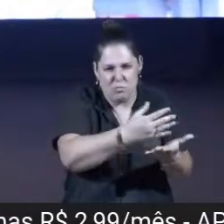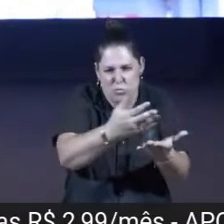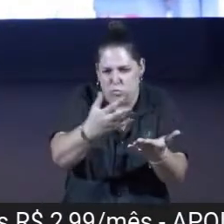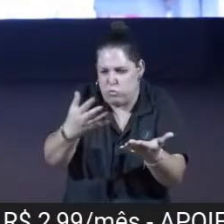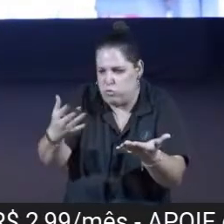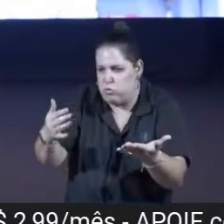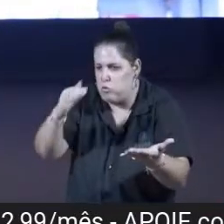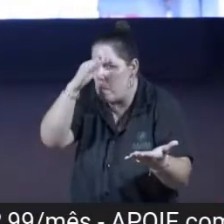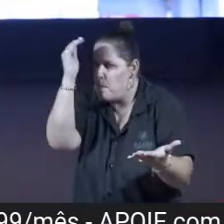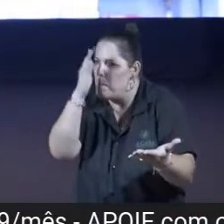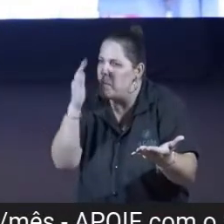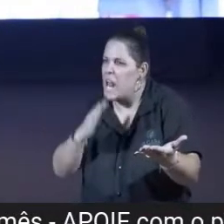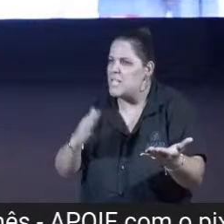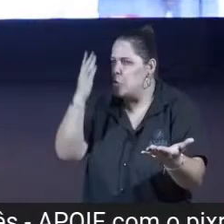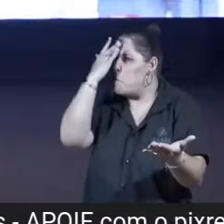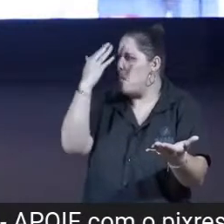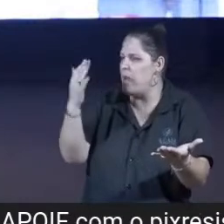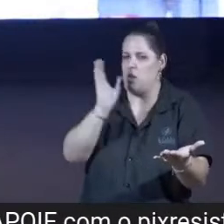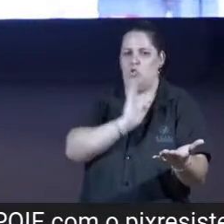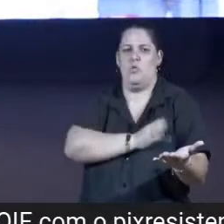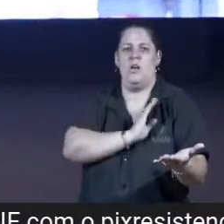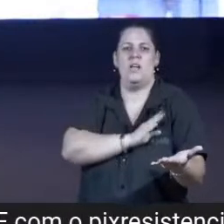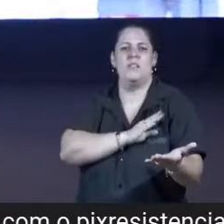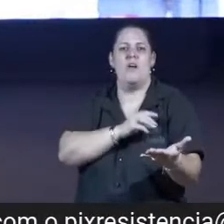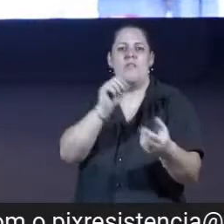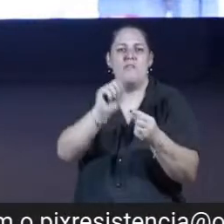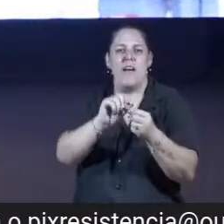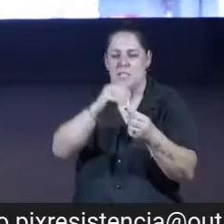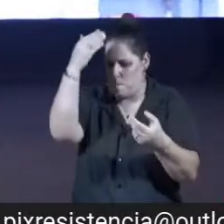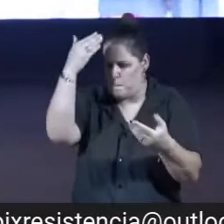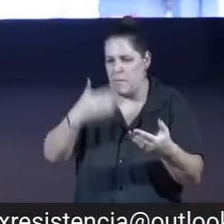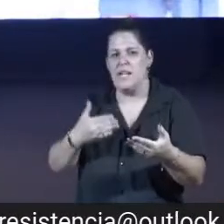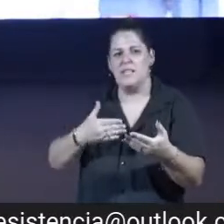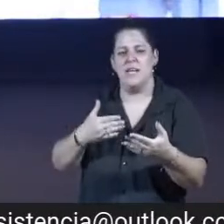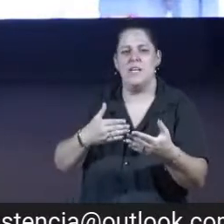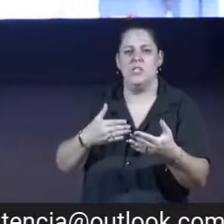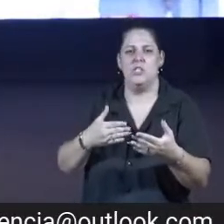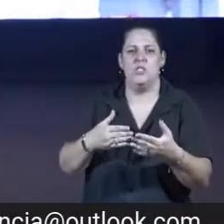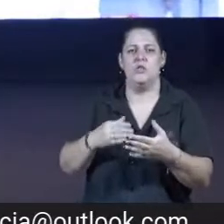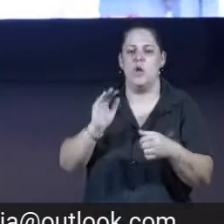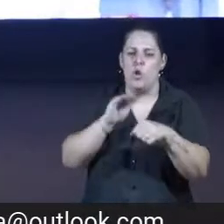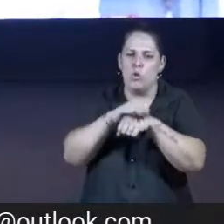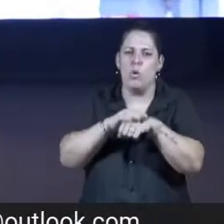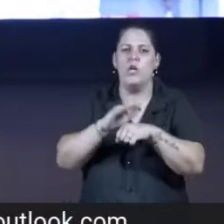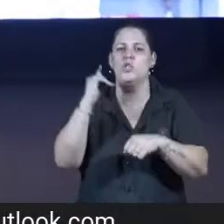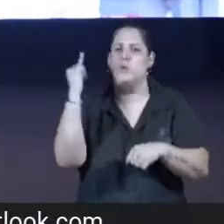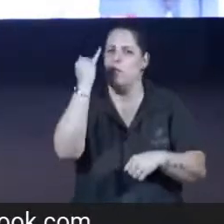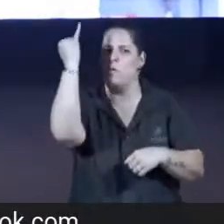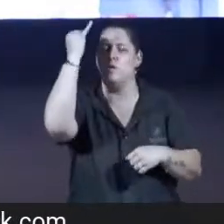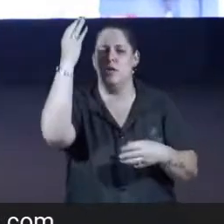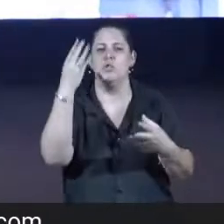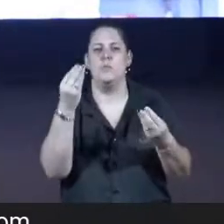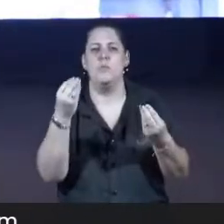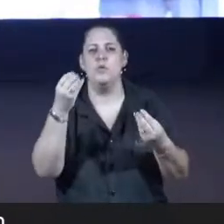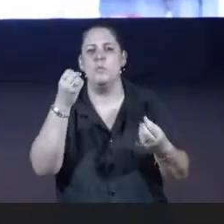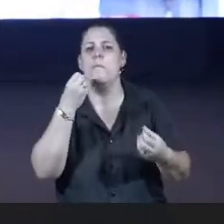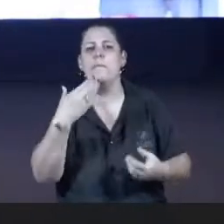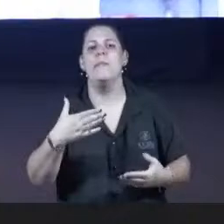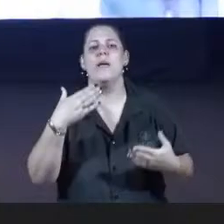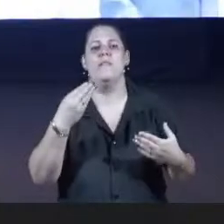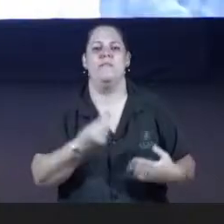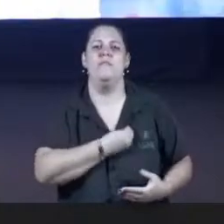mentes e corações, que faz com que você esteja aqui presente conosco nessa noite tão importante. Seja muito bem-vinda,